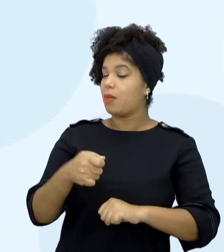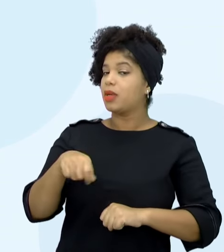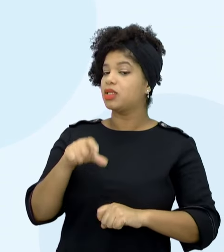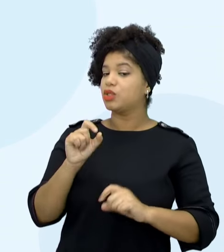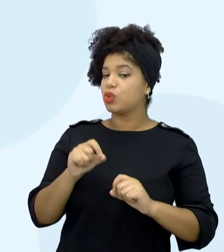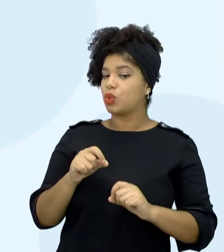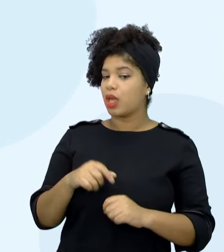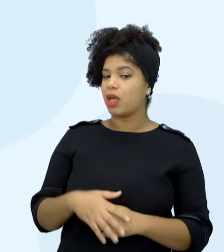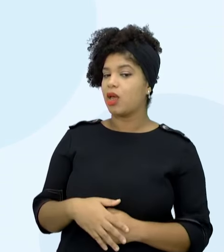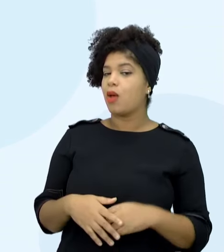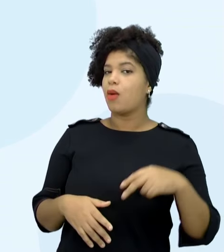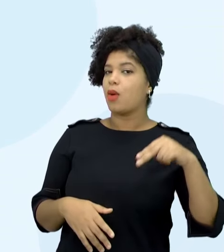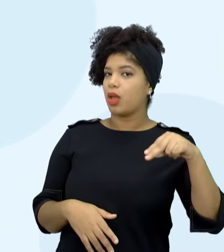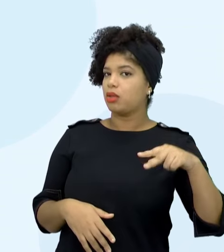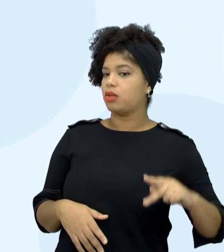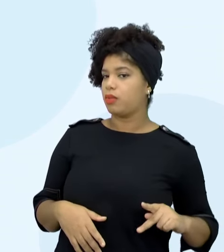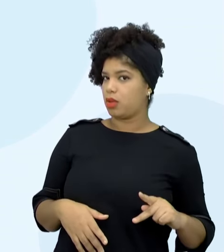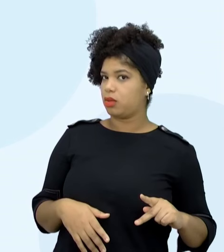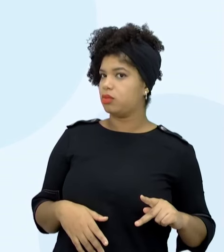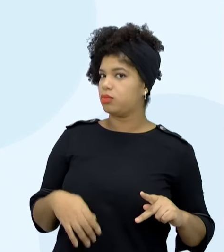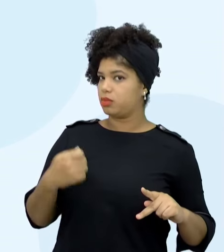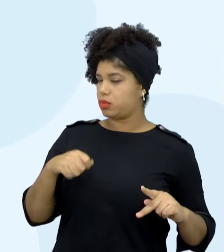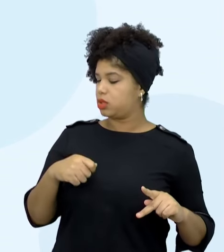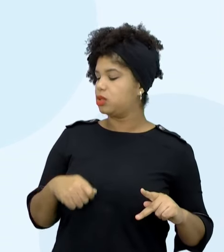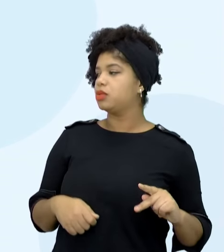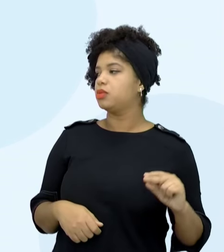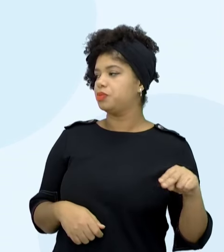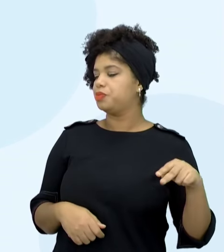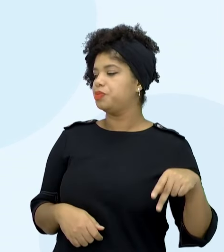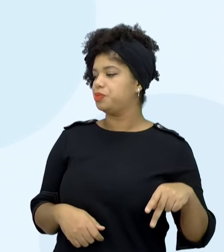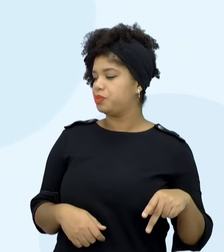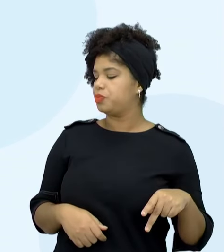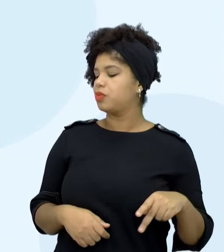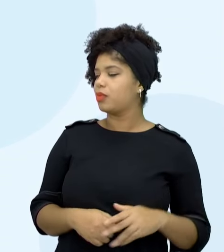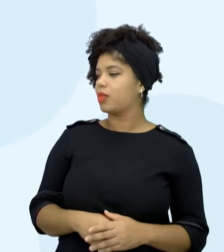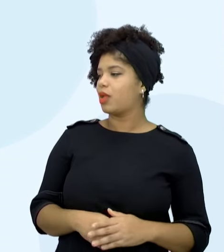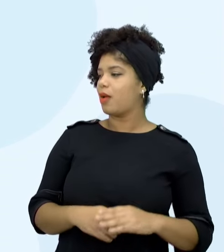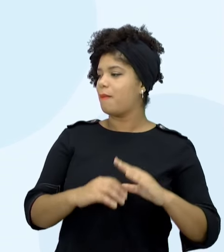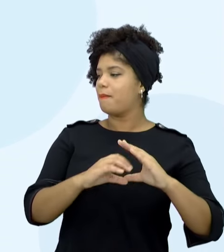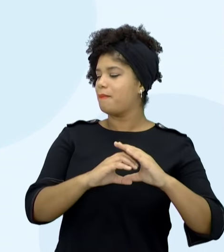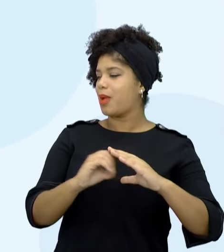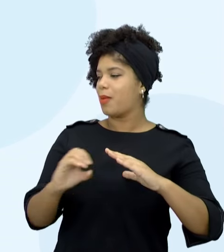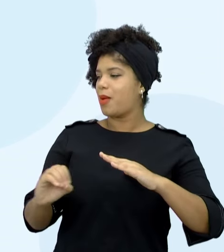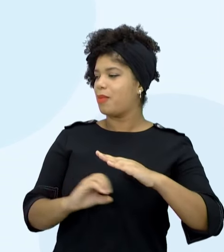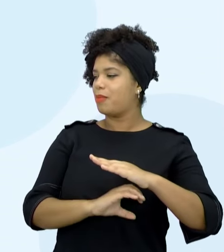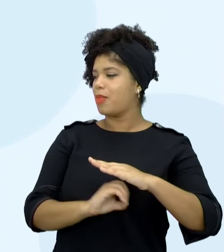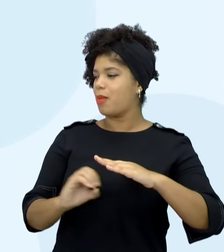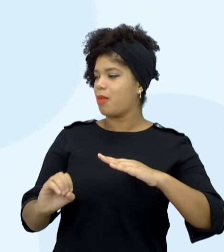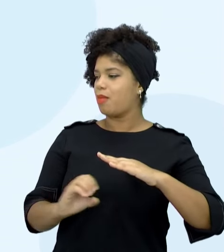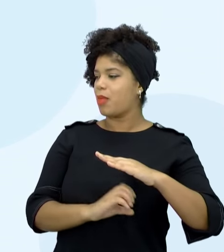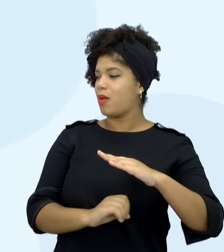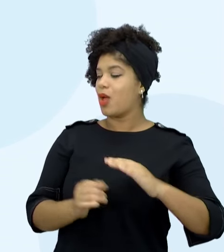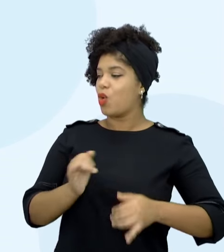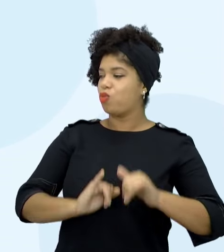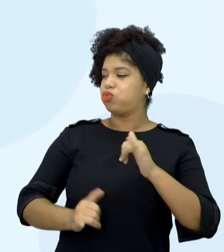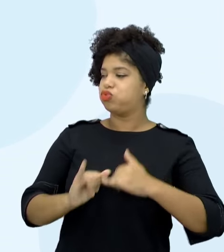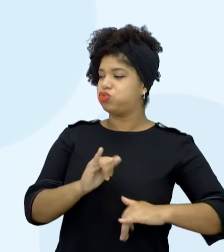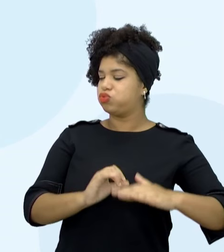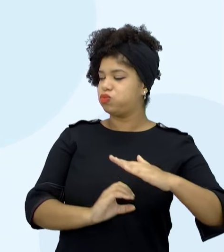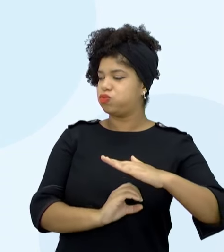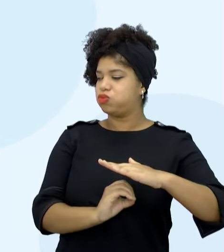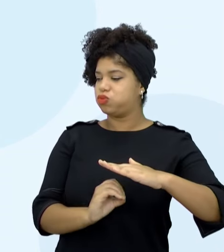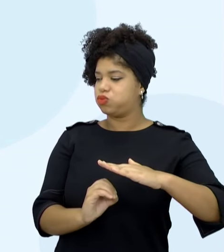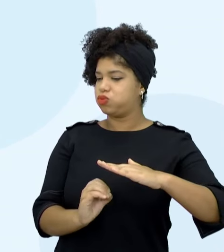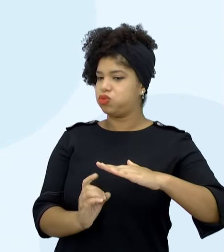para isso rolar, né? É necessário que isso aconteça. Então, você tem aí a geração de corrente elétrica, o conjunto,